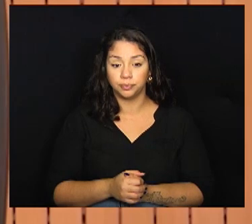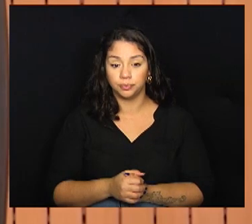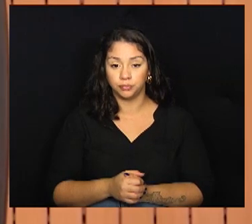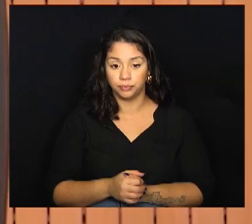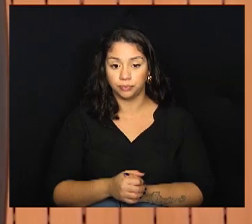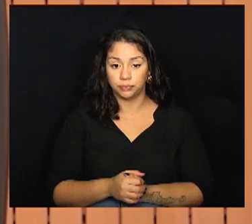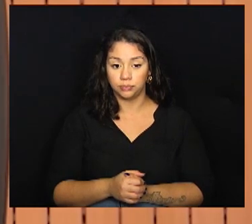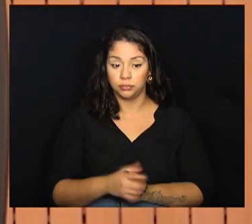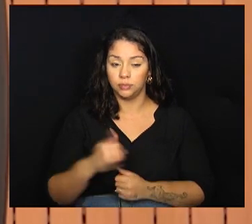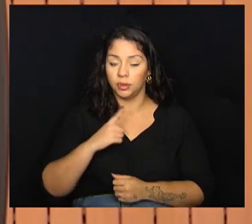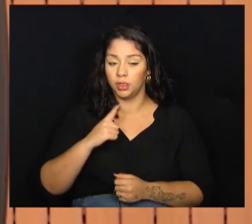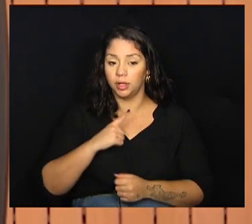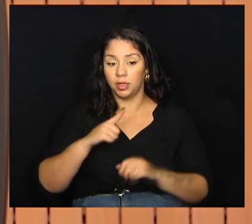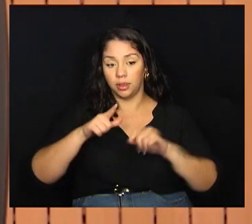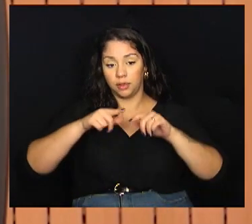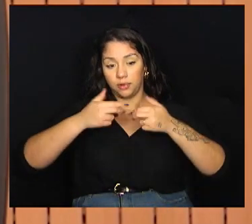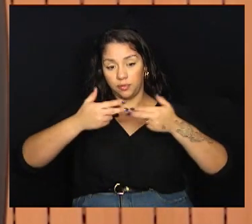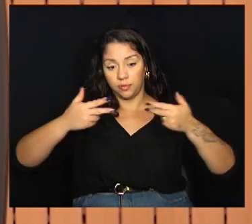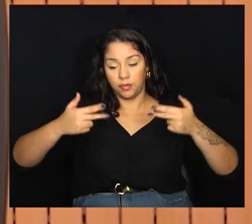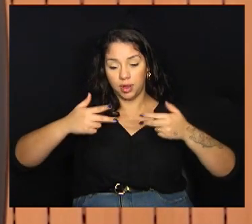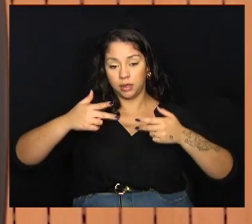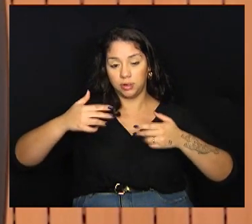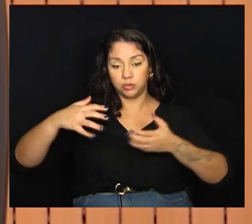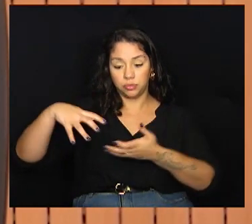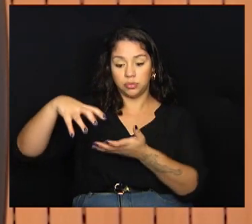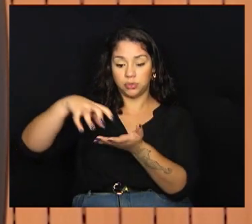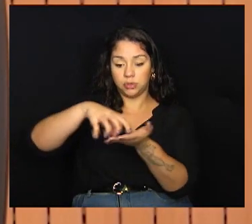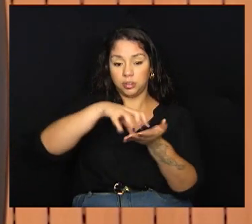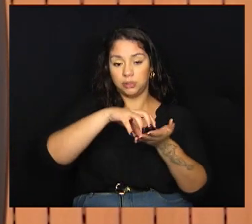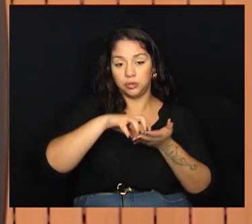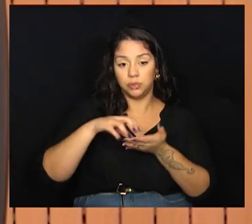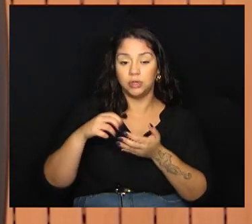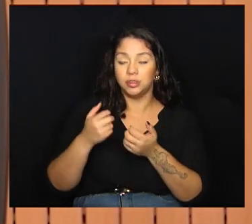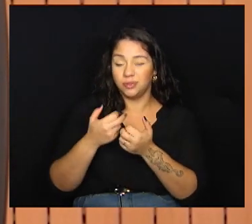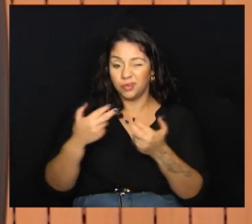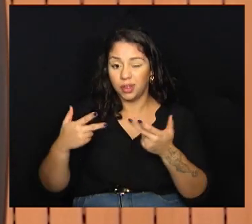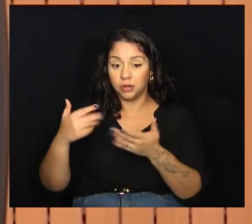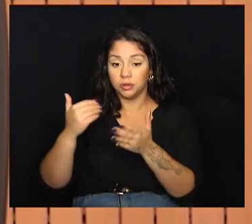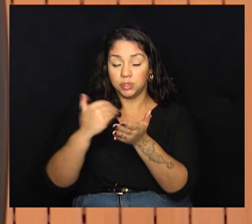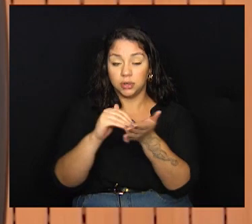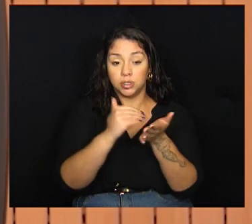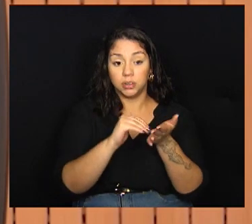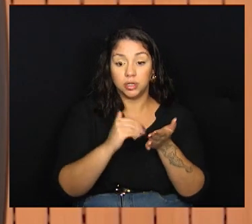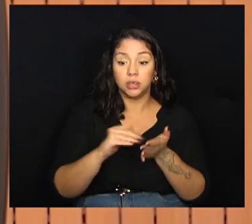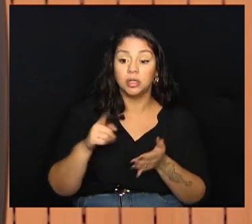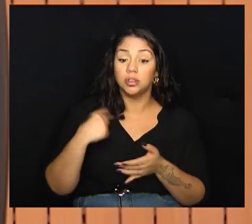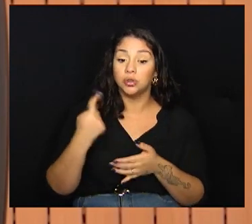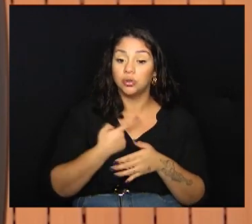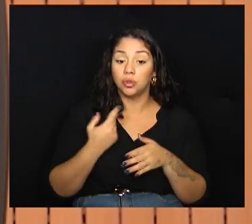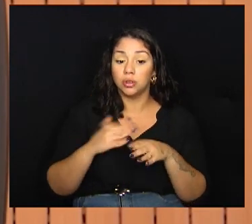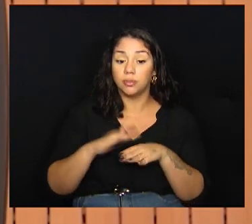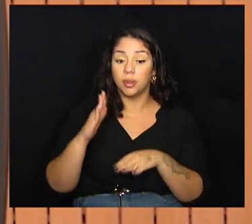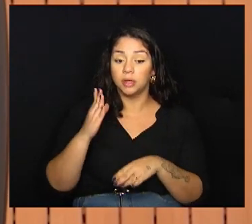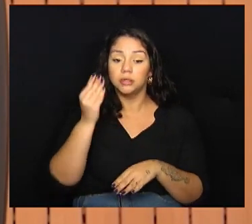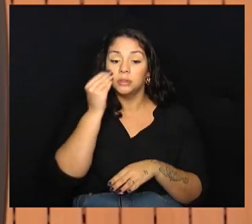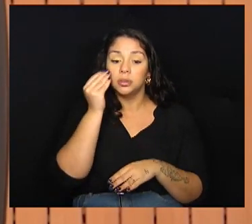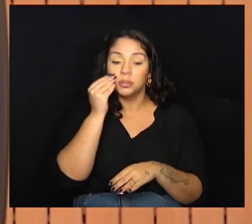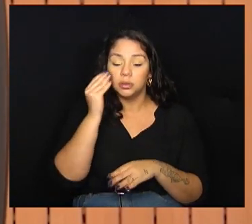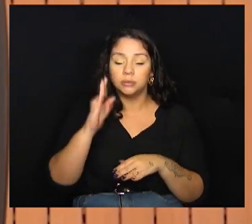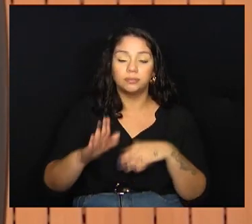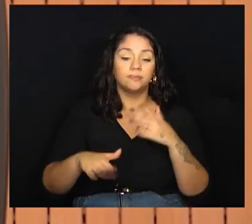envolve diversos setores, diversas secretarias, e a gente cada vez mais tem procurado